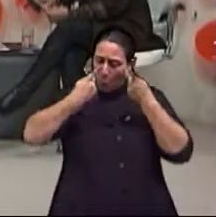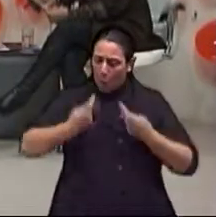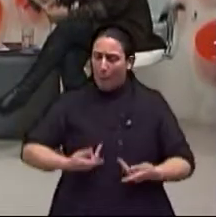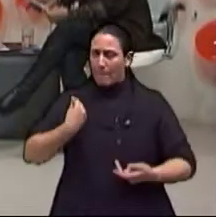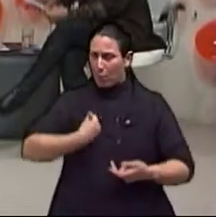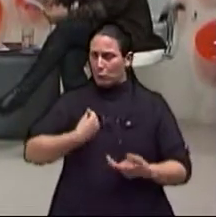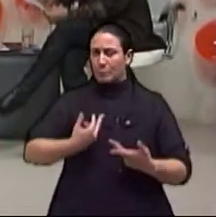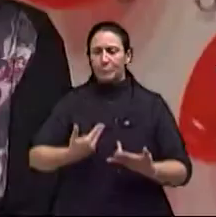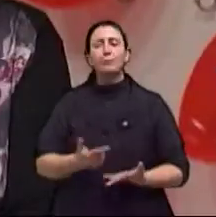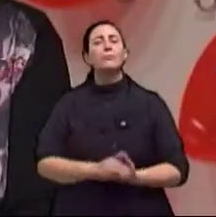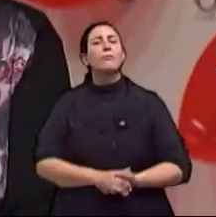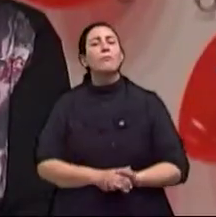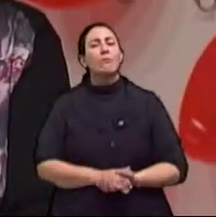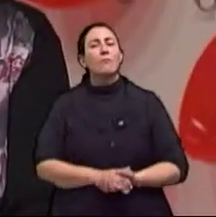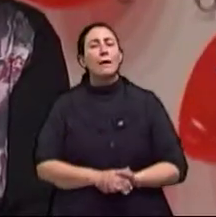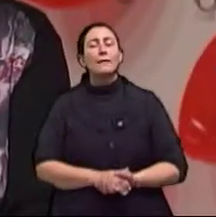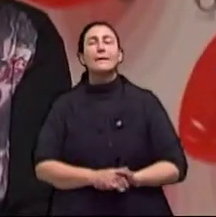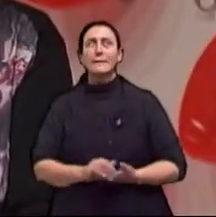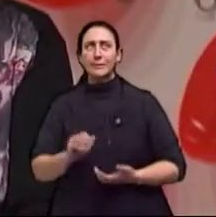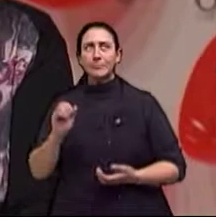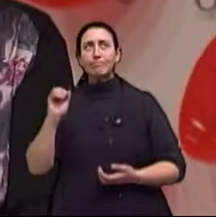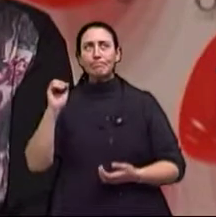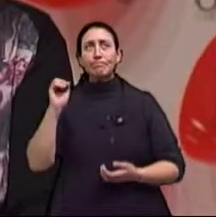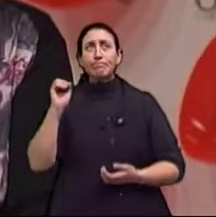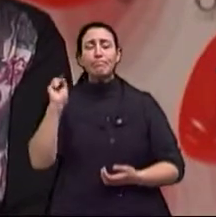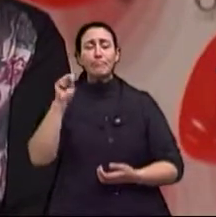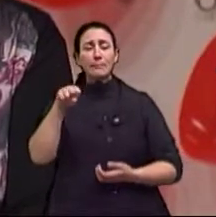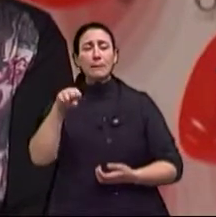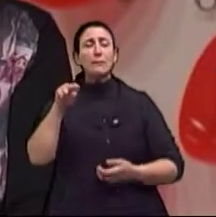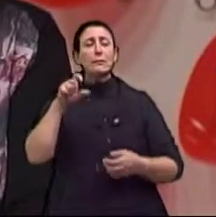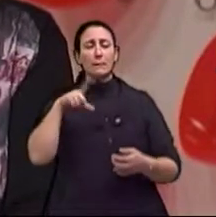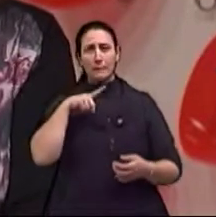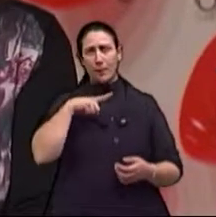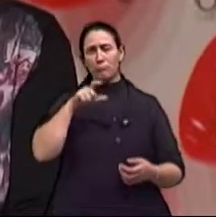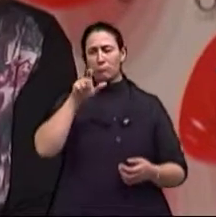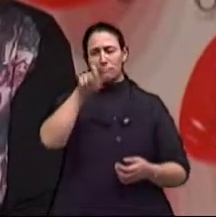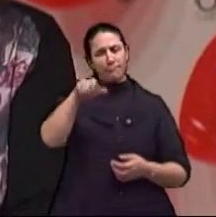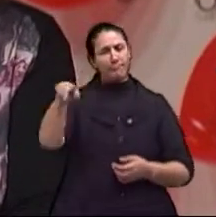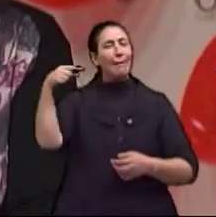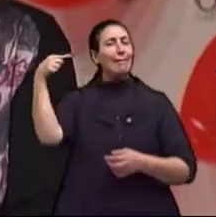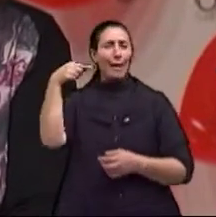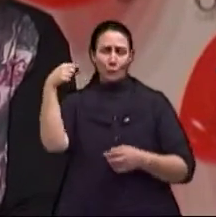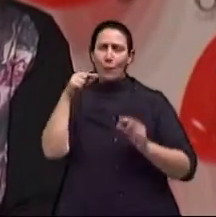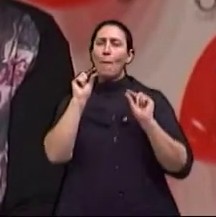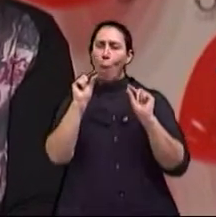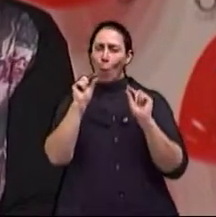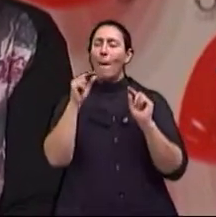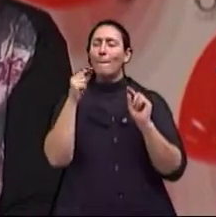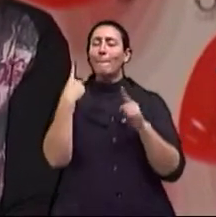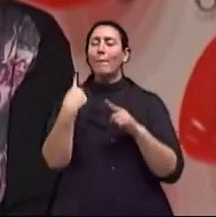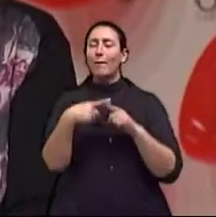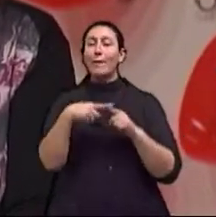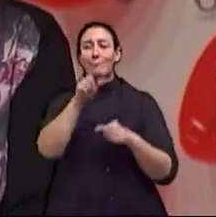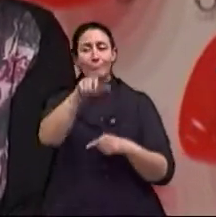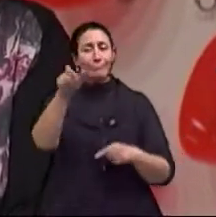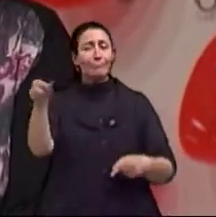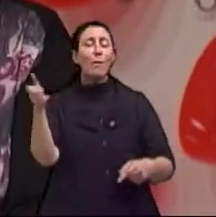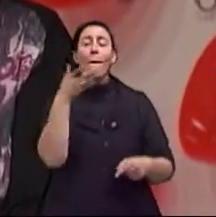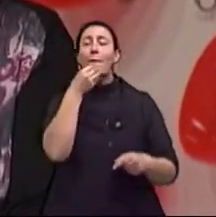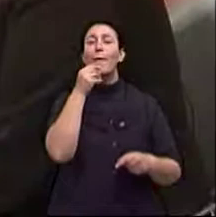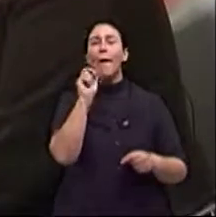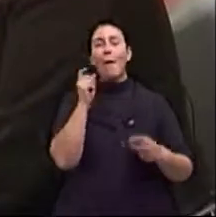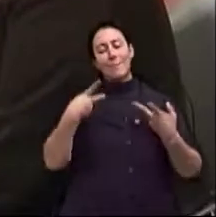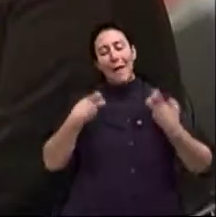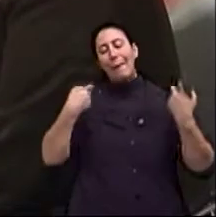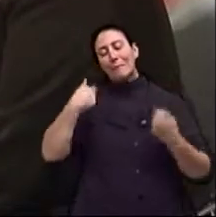preocupados com isso é esse é um dos aspectos digamos assim que aparece como negativos Vamos pensar assim do envelhecimento citado por eles